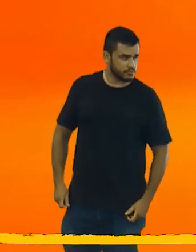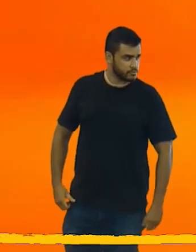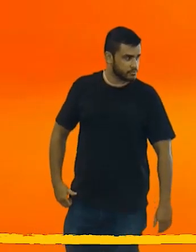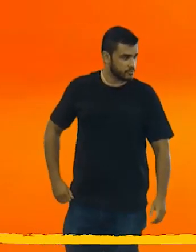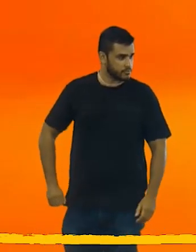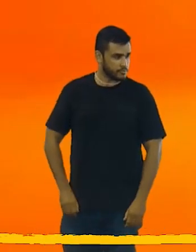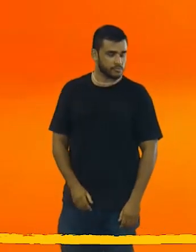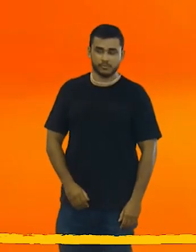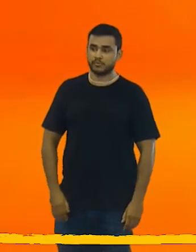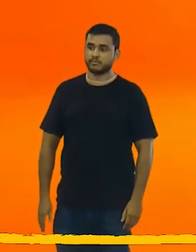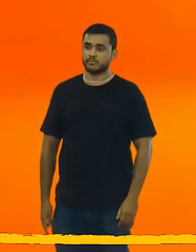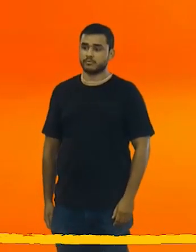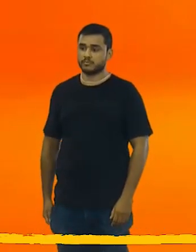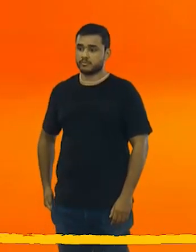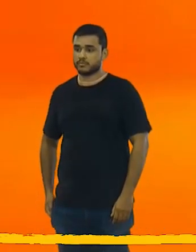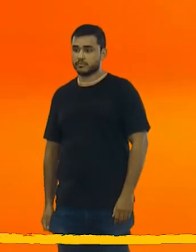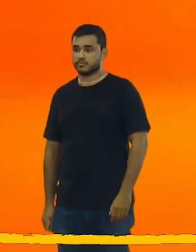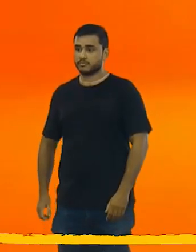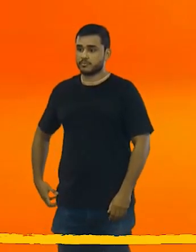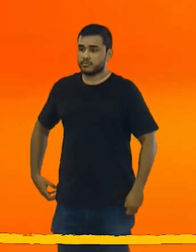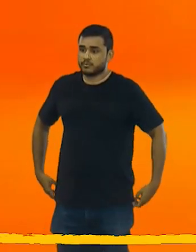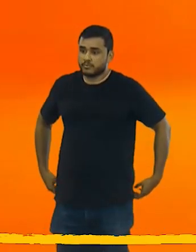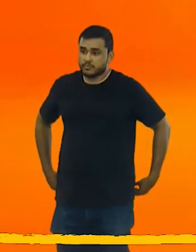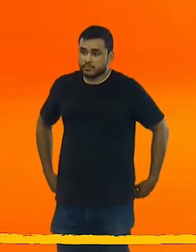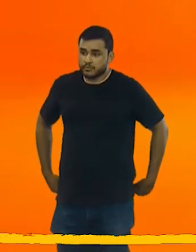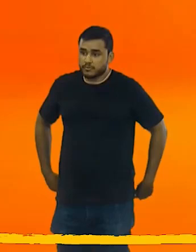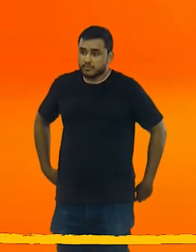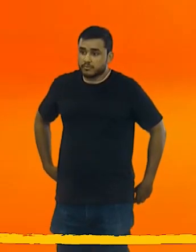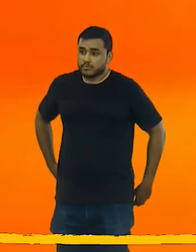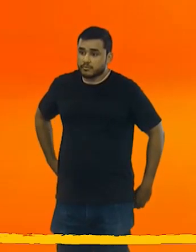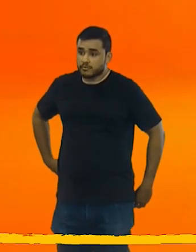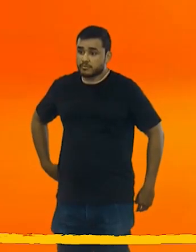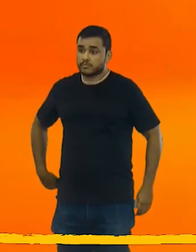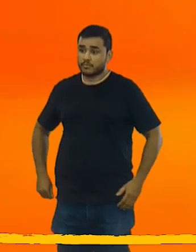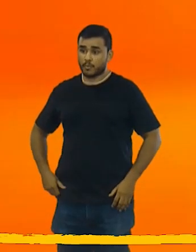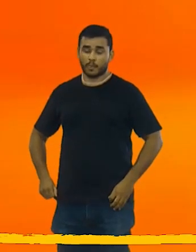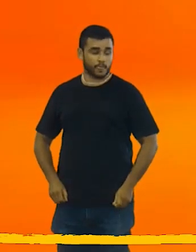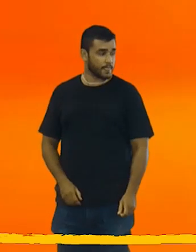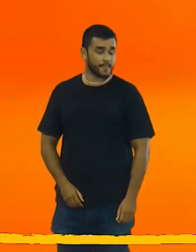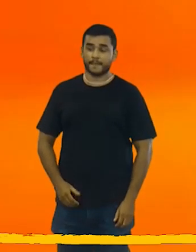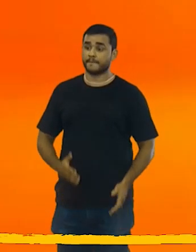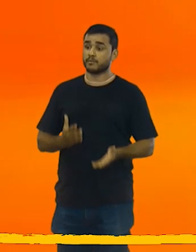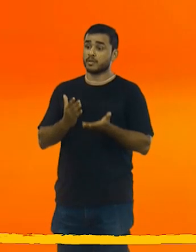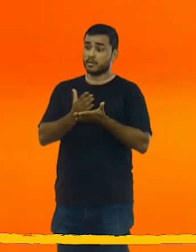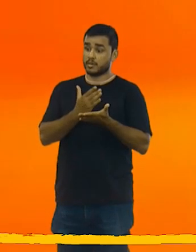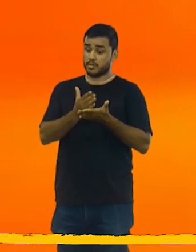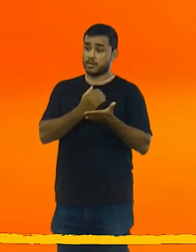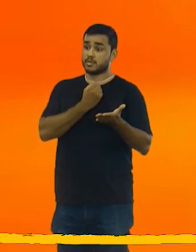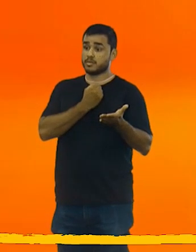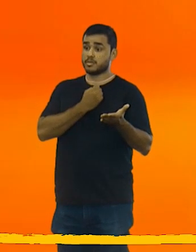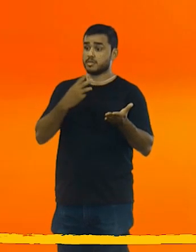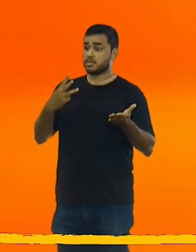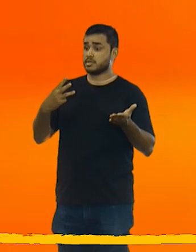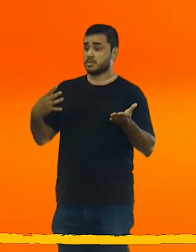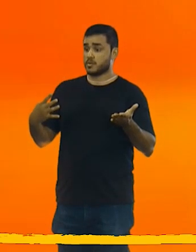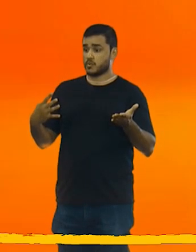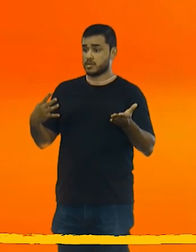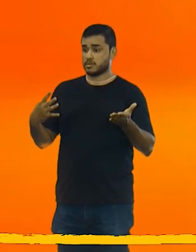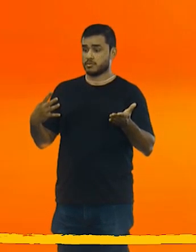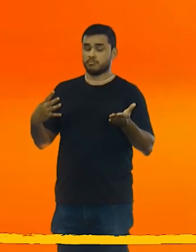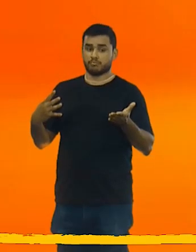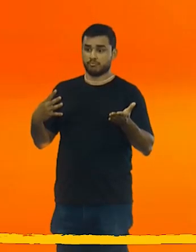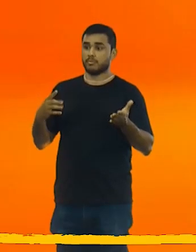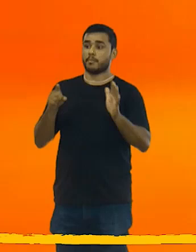Esses gerais sem tamanho, localizaram? Estamos todos na página 34, questão 11. Pois